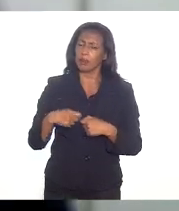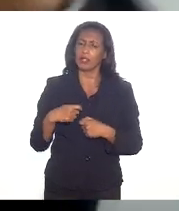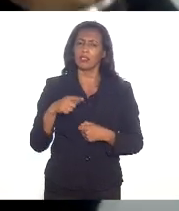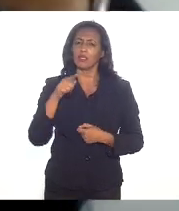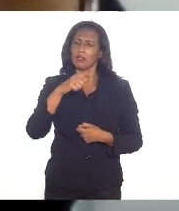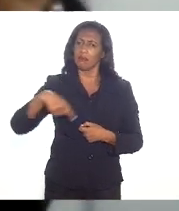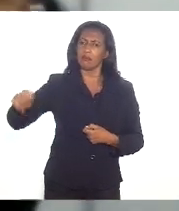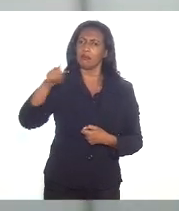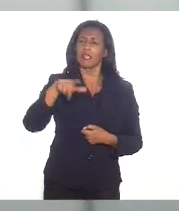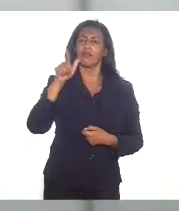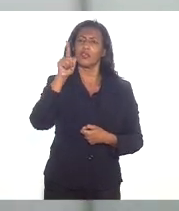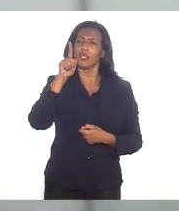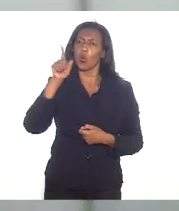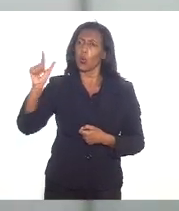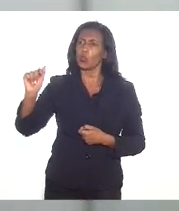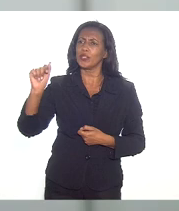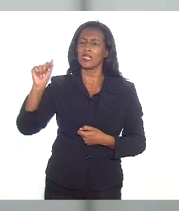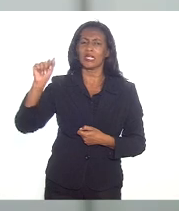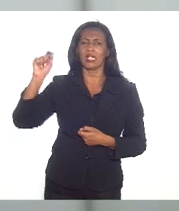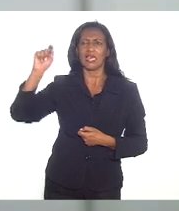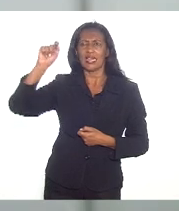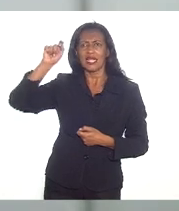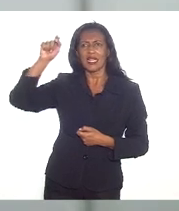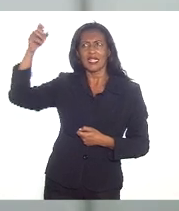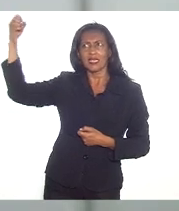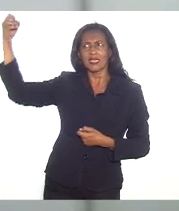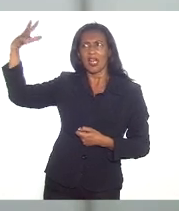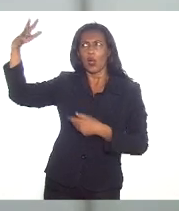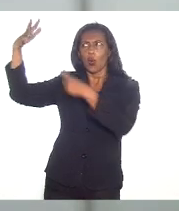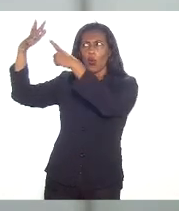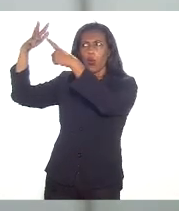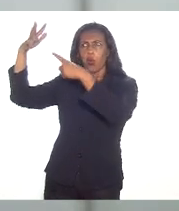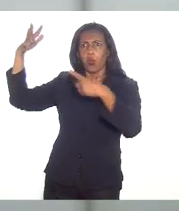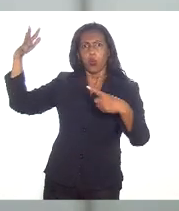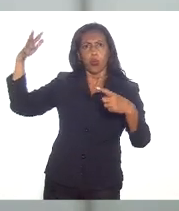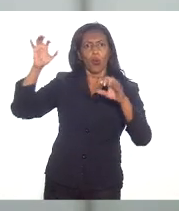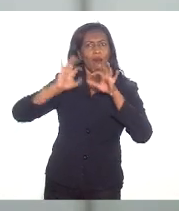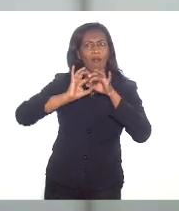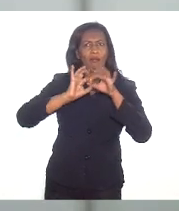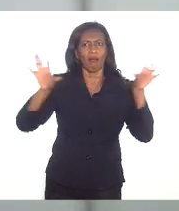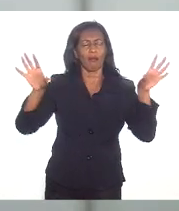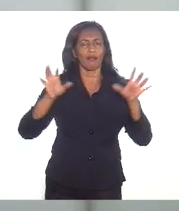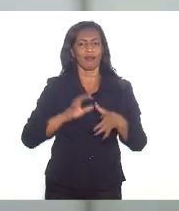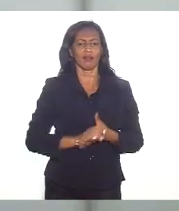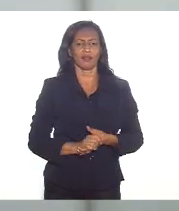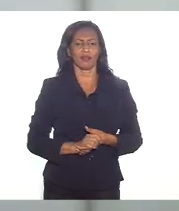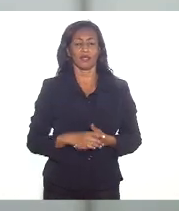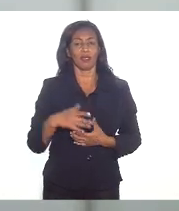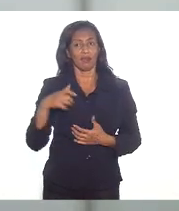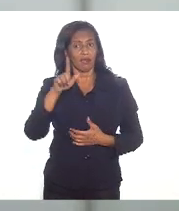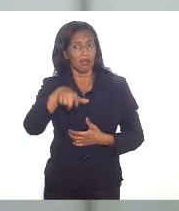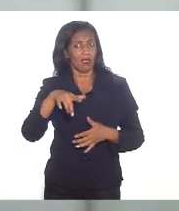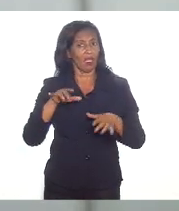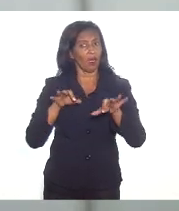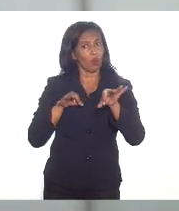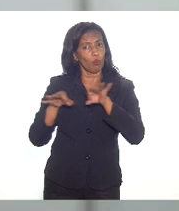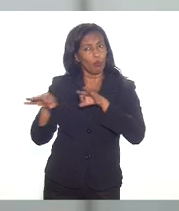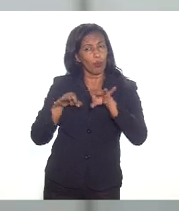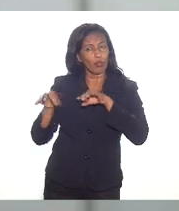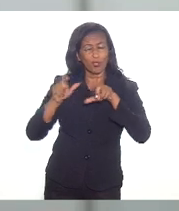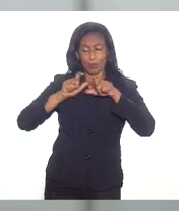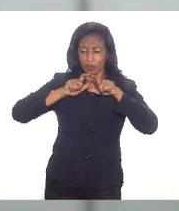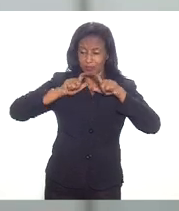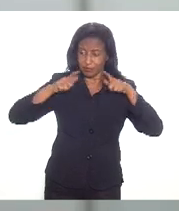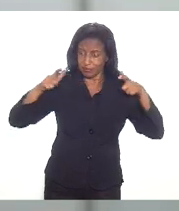saia reproduzindo o sinal quando ele estiver liberado. E é um projeto tão grandioso,